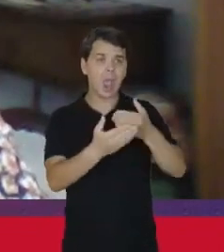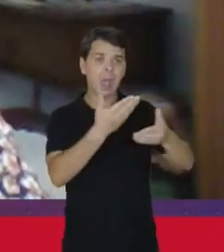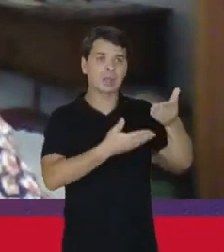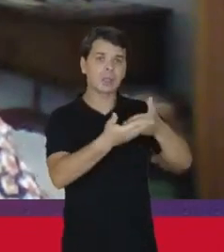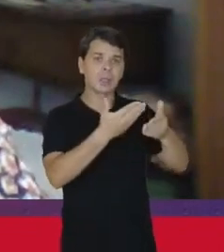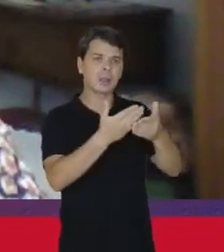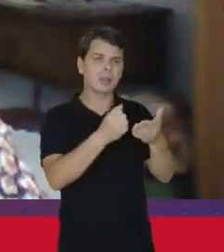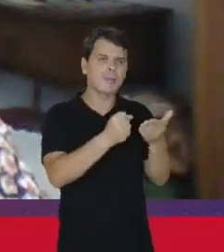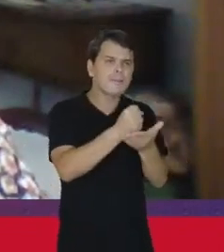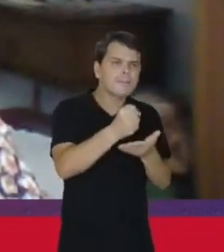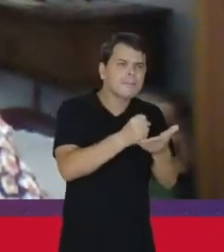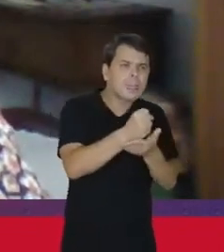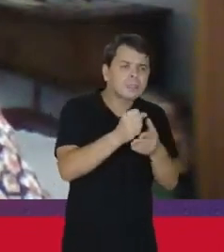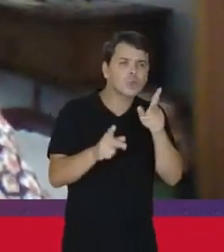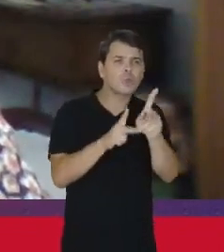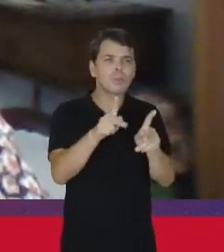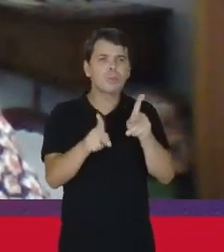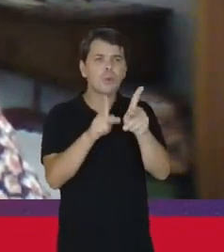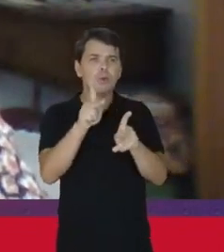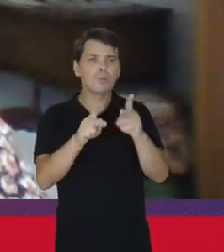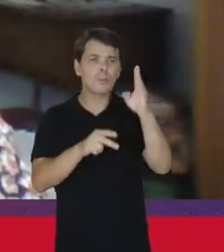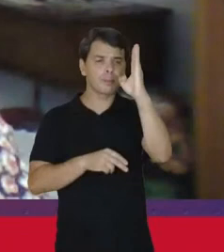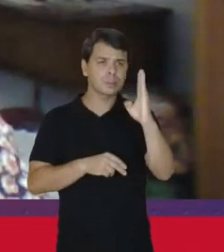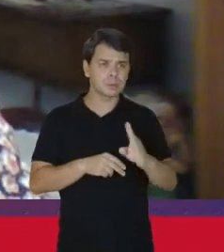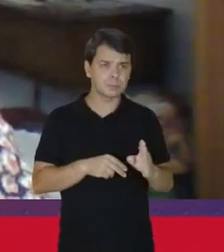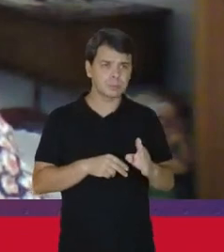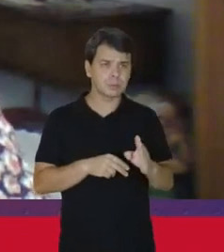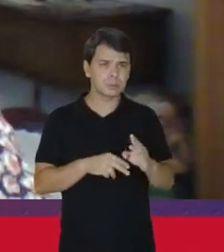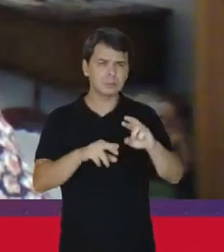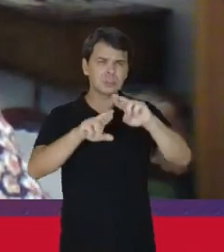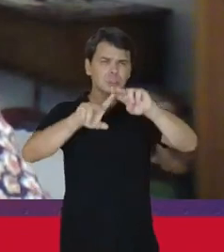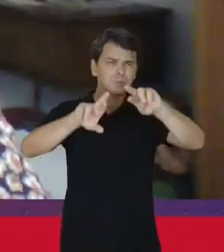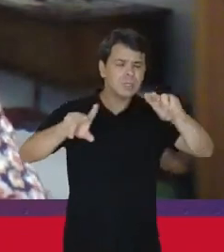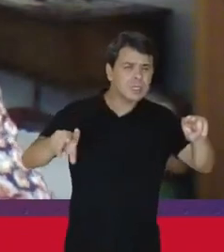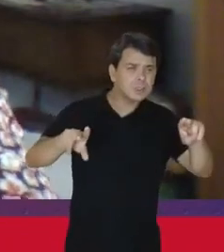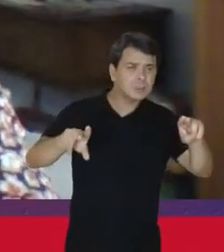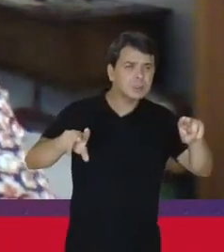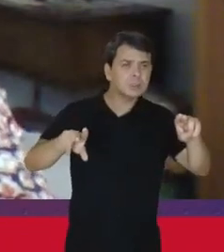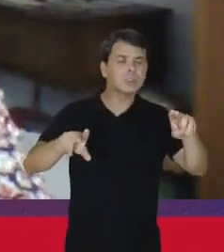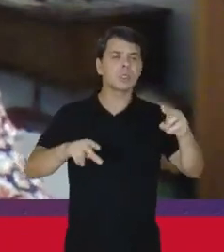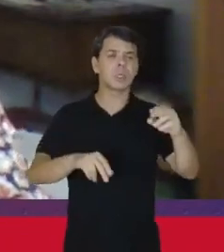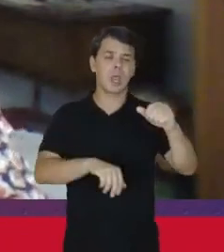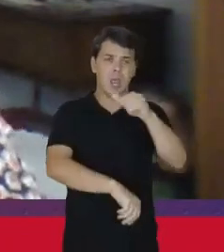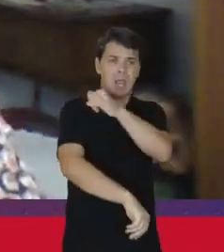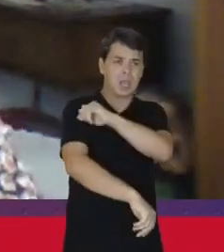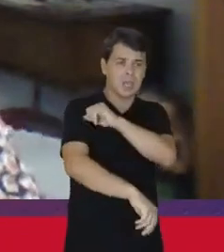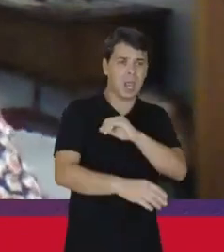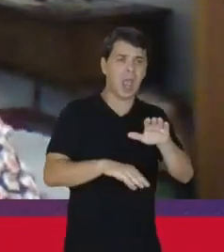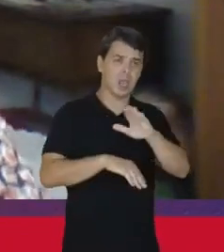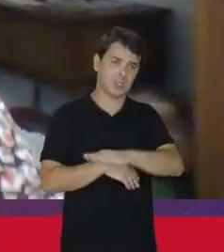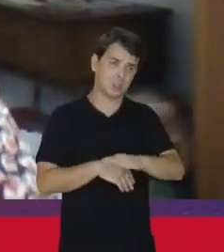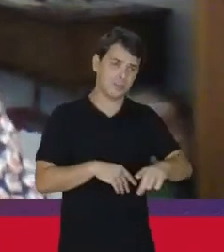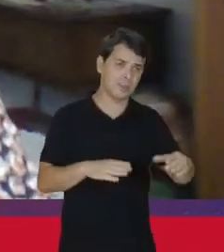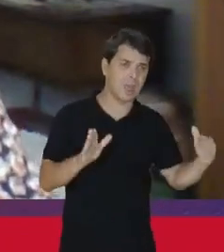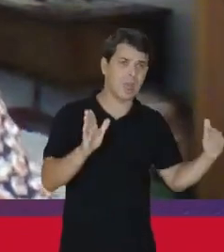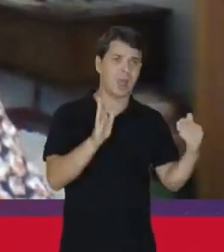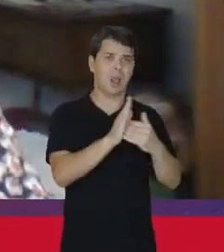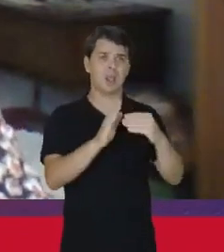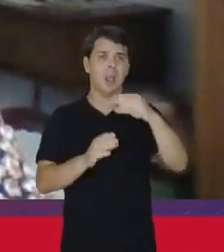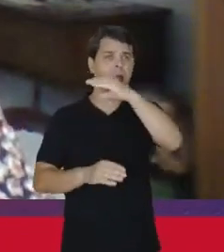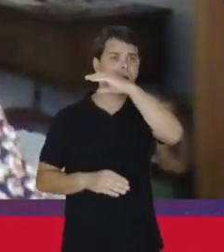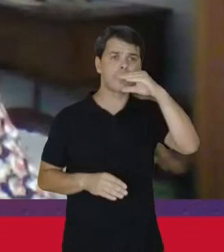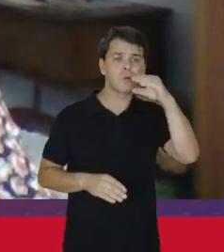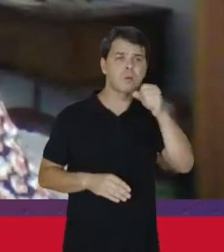necessidades básicas da população nas diversas fases da sua vida, desde a infância até